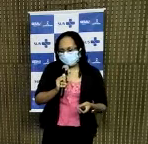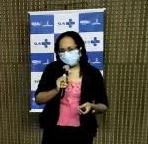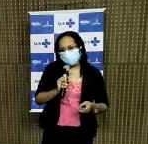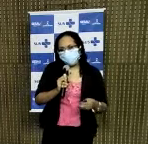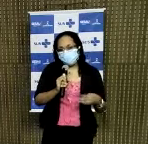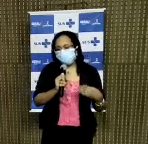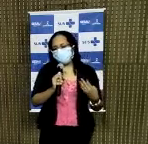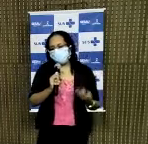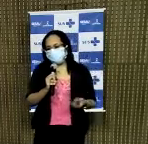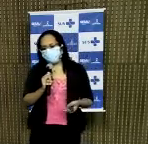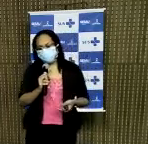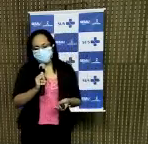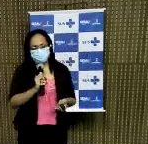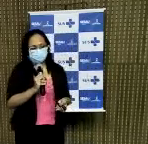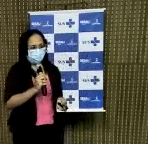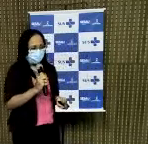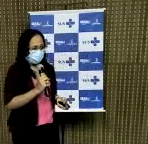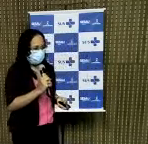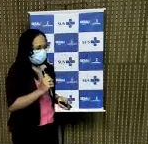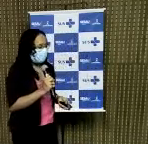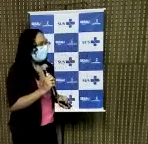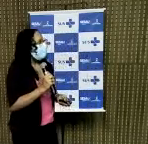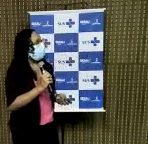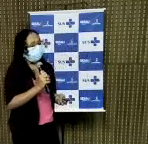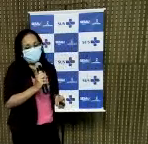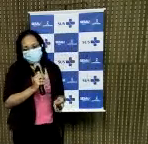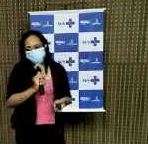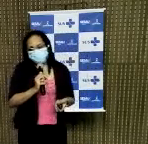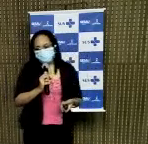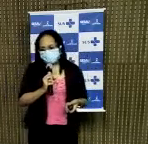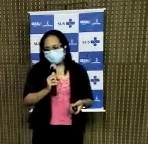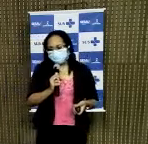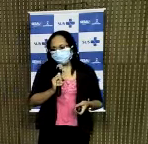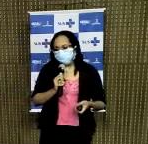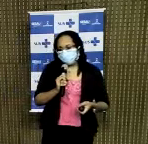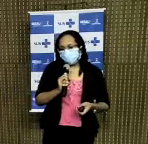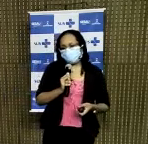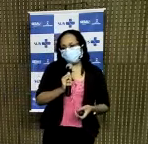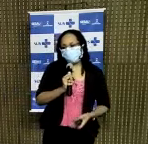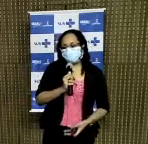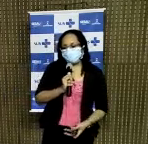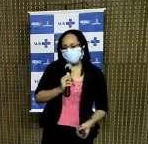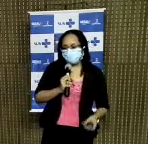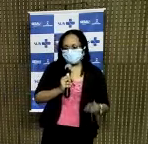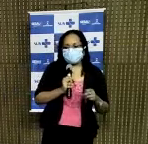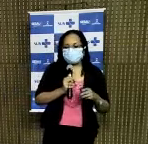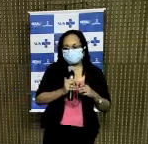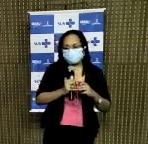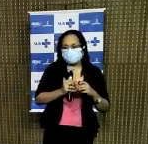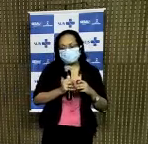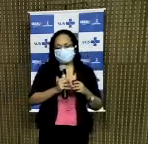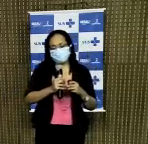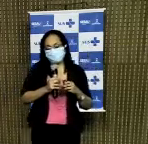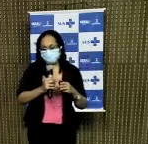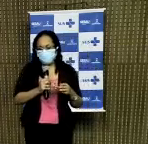mais graves. E com relação ao atendimento médico, também vocês podem observar que tem uma queda ali,